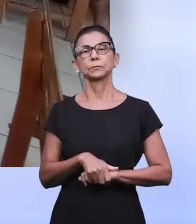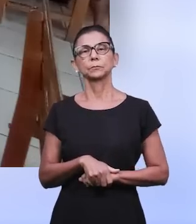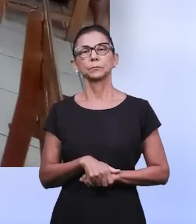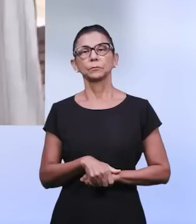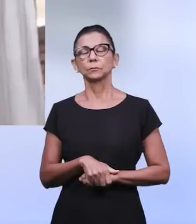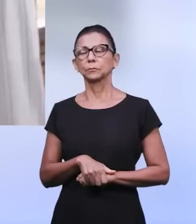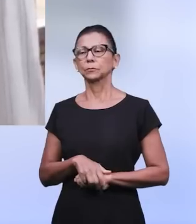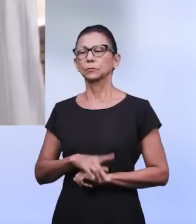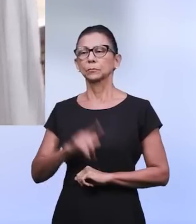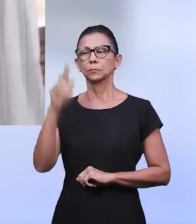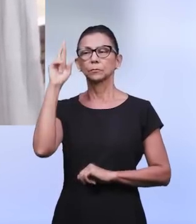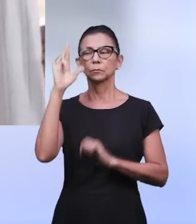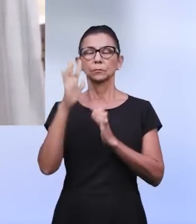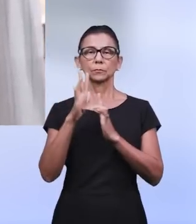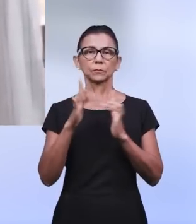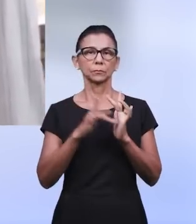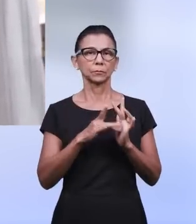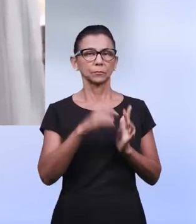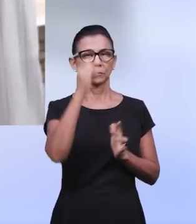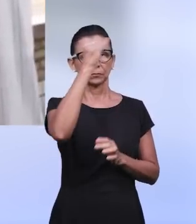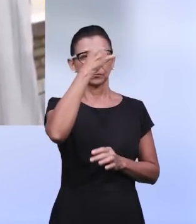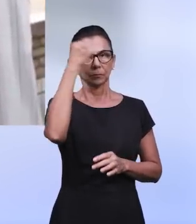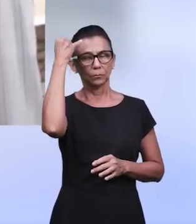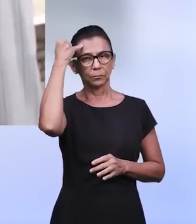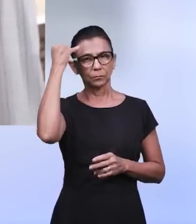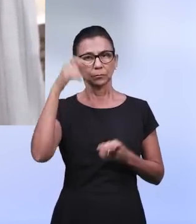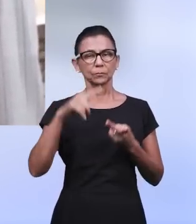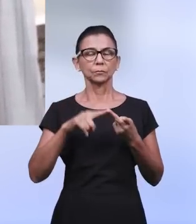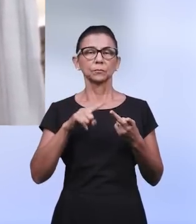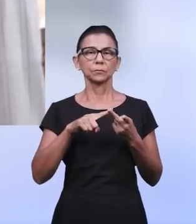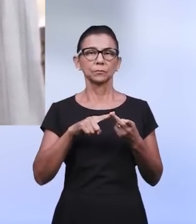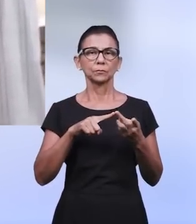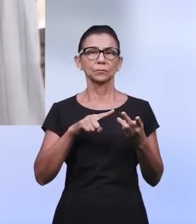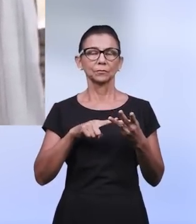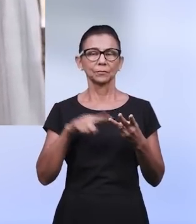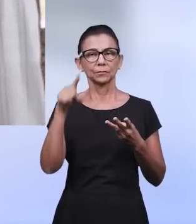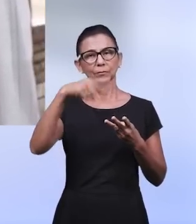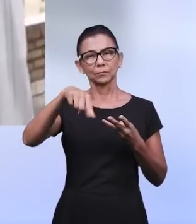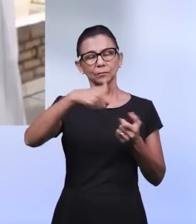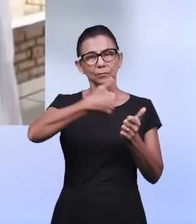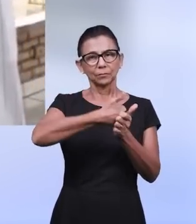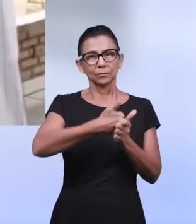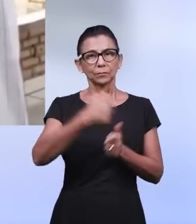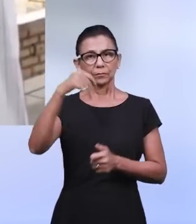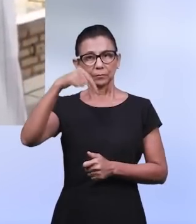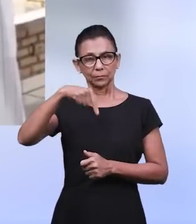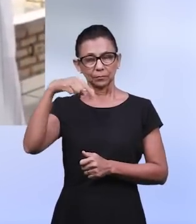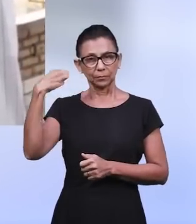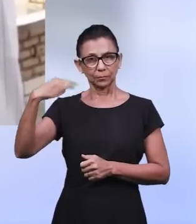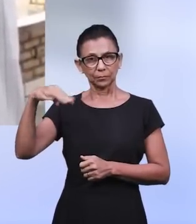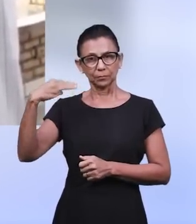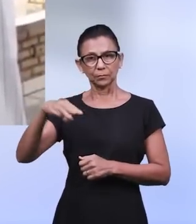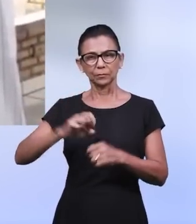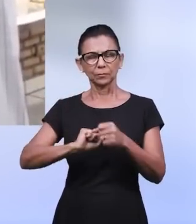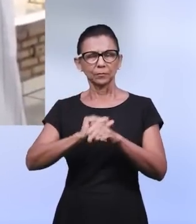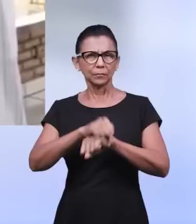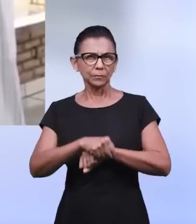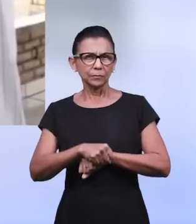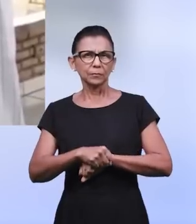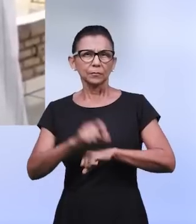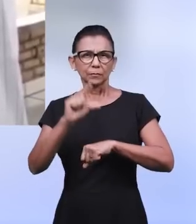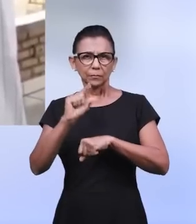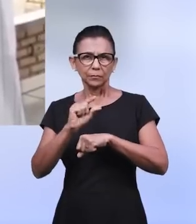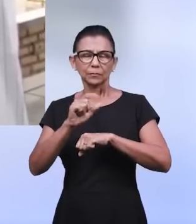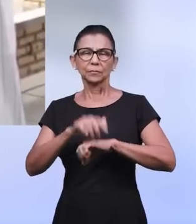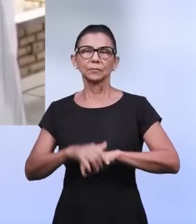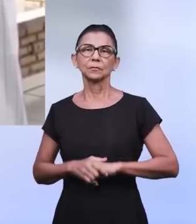esse momento. A paz do Senhor Arne, a paz do Senhor Jorge, a paz do Senhor todos que acompanham o Manaim News. Aqui no Maranhão acontecem os mini-seminários,